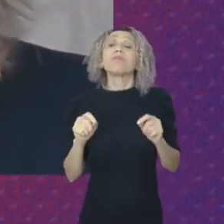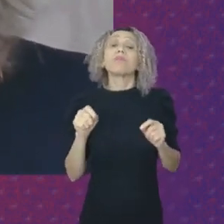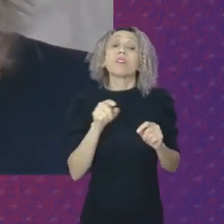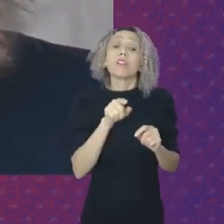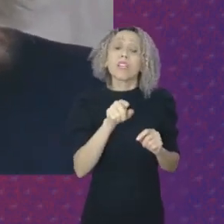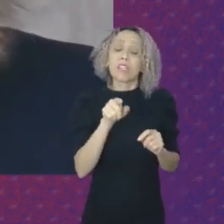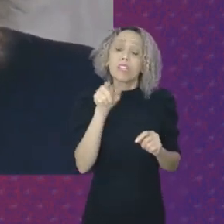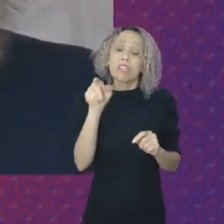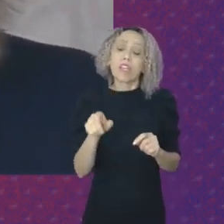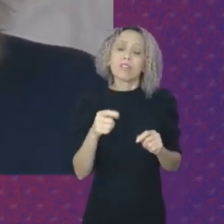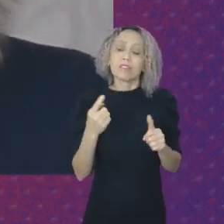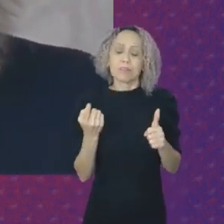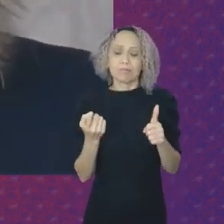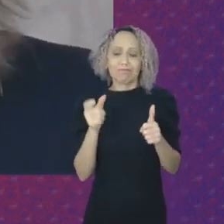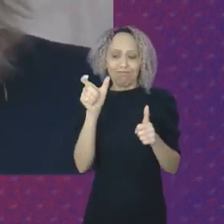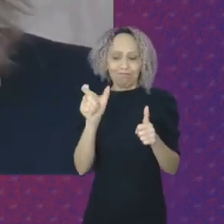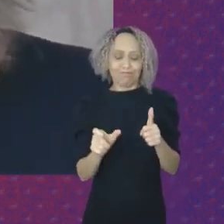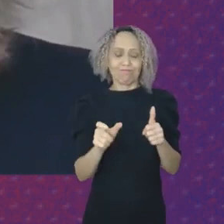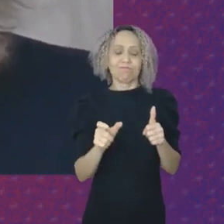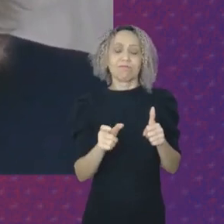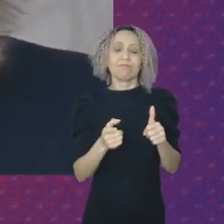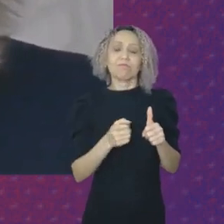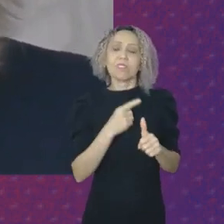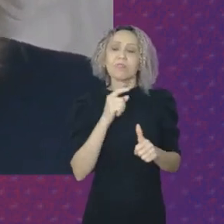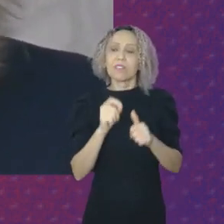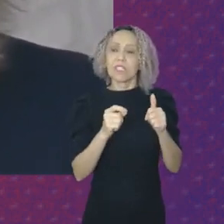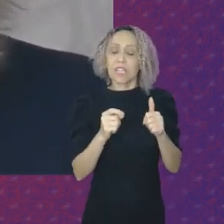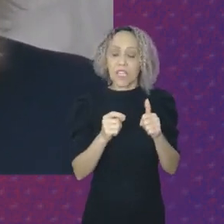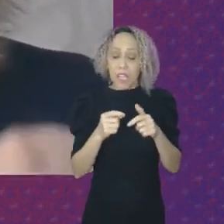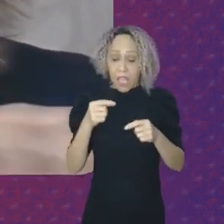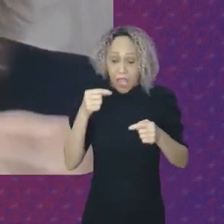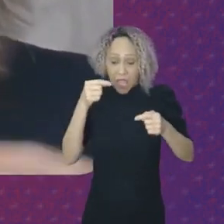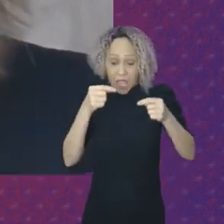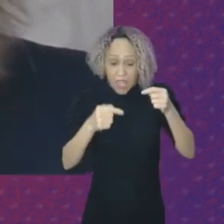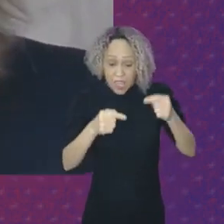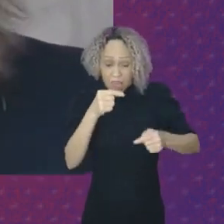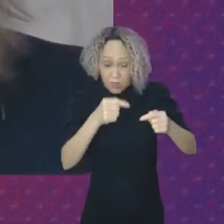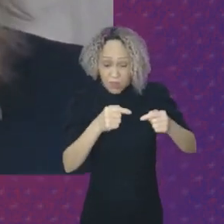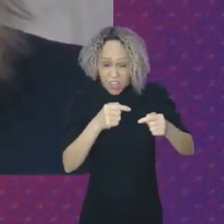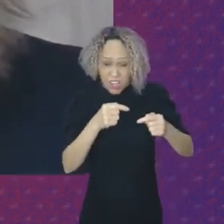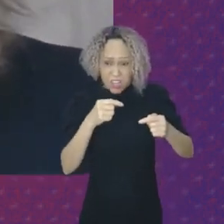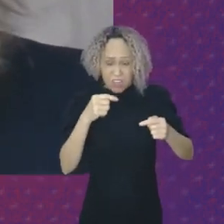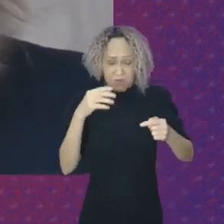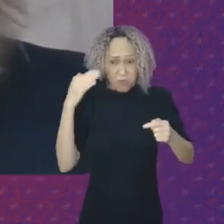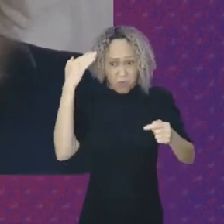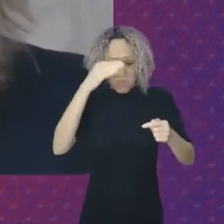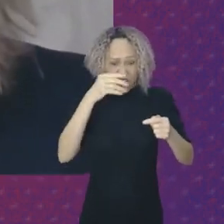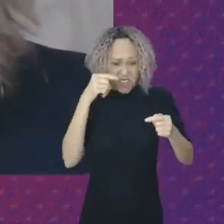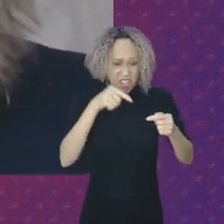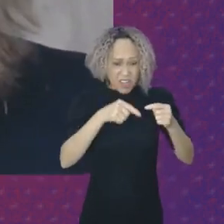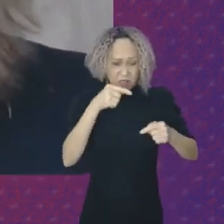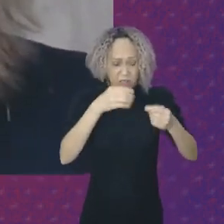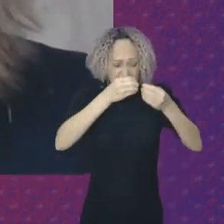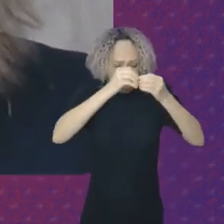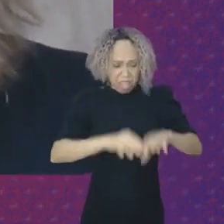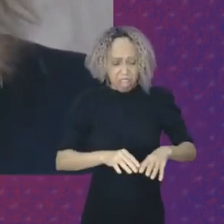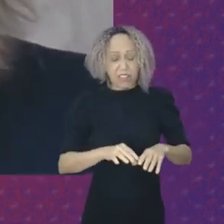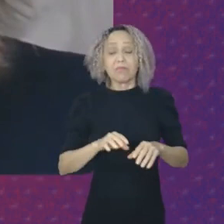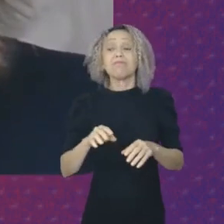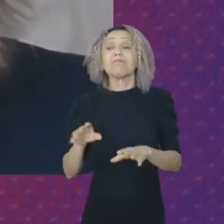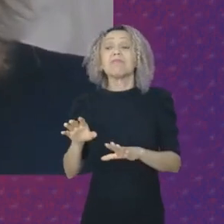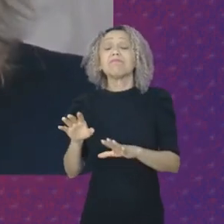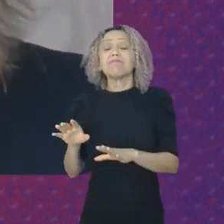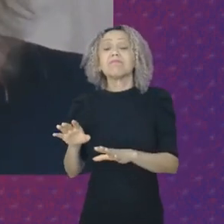E mais, com foco numa transversalidade muito grande. Então, no dia 8 de